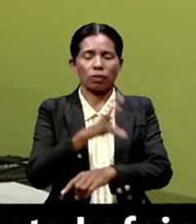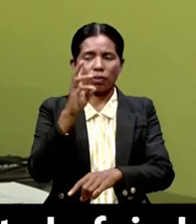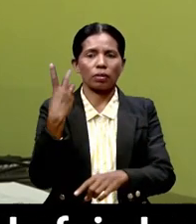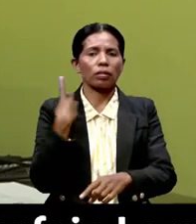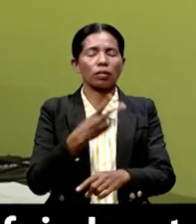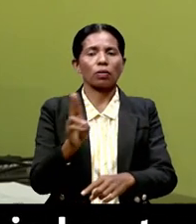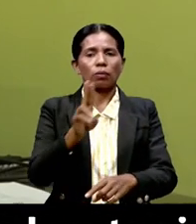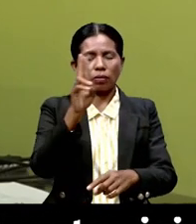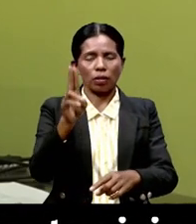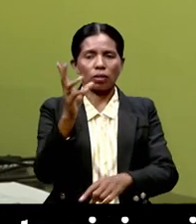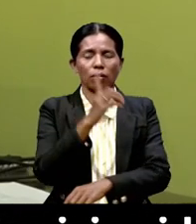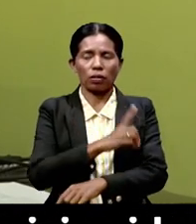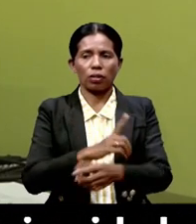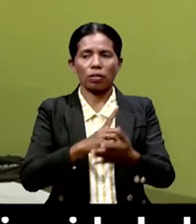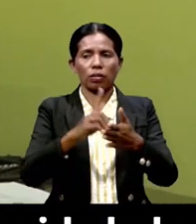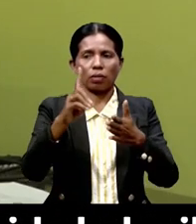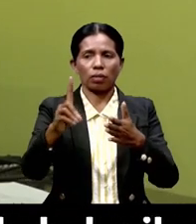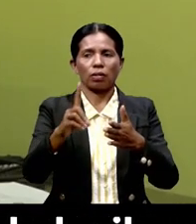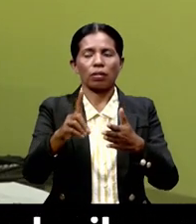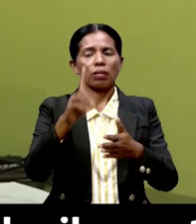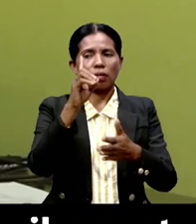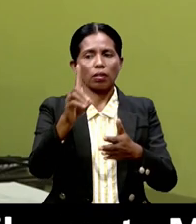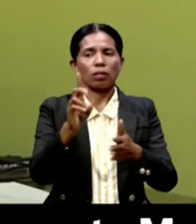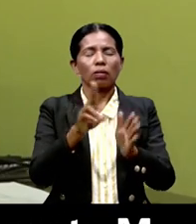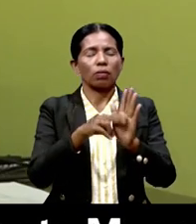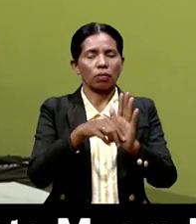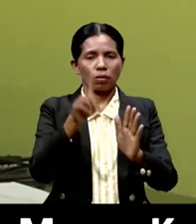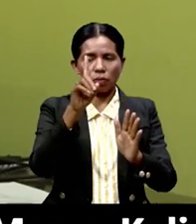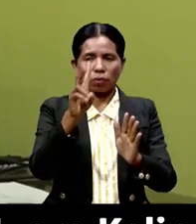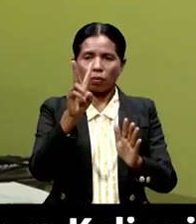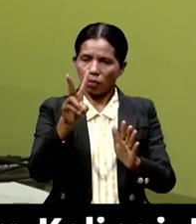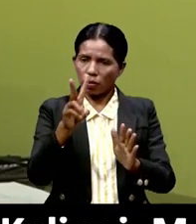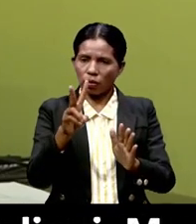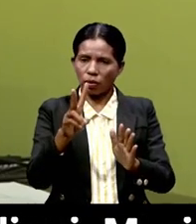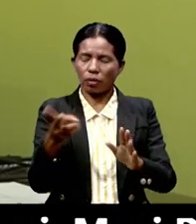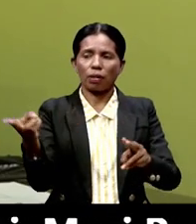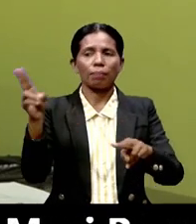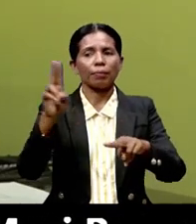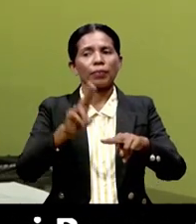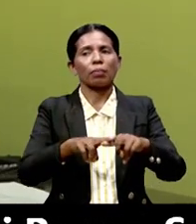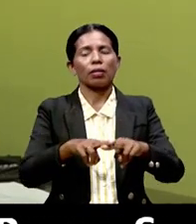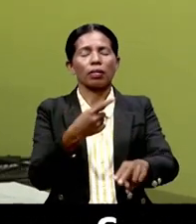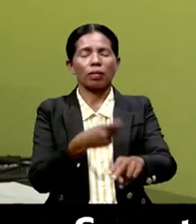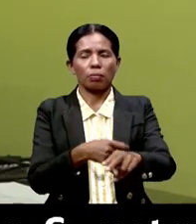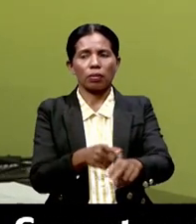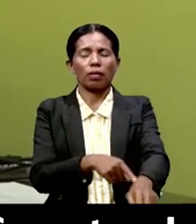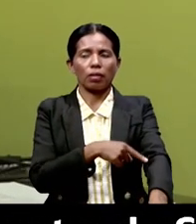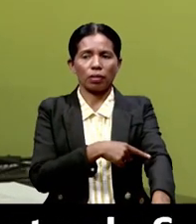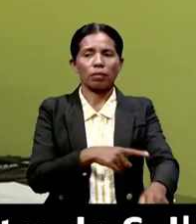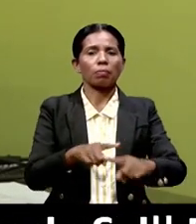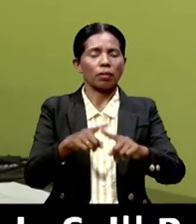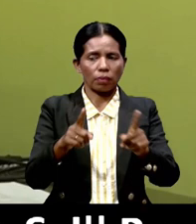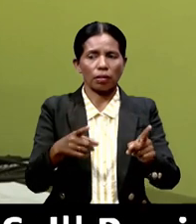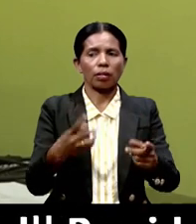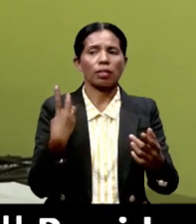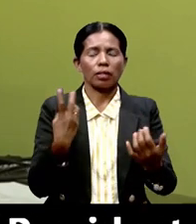loron semana ni ida ni laran ora sura de tentau ne aumenta tania dura saune ta mai ve ita agora